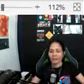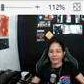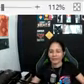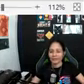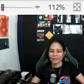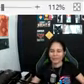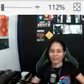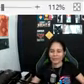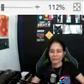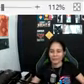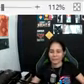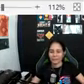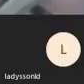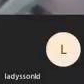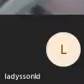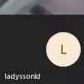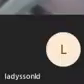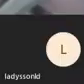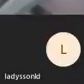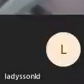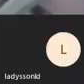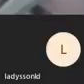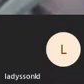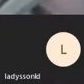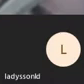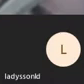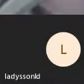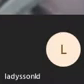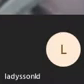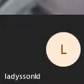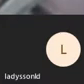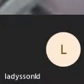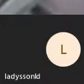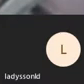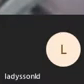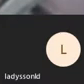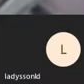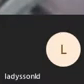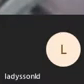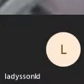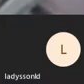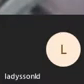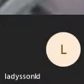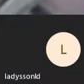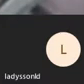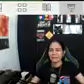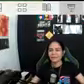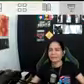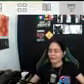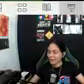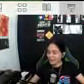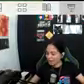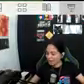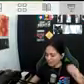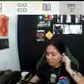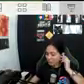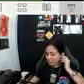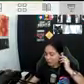menino nasce, é bem o que foi colocado agora nesse finalzinho, né? Alguns pais já ficam